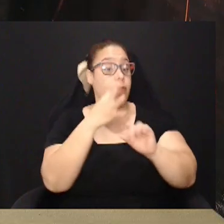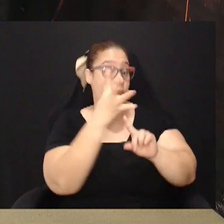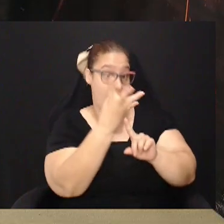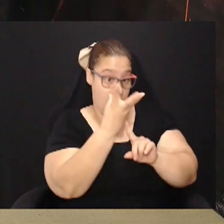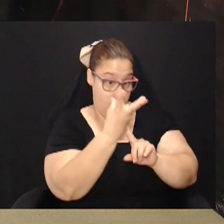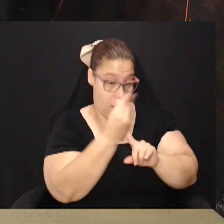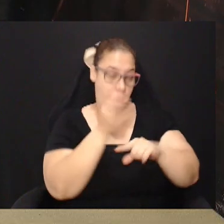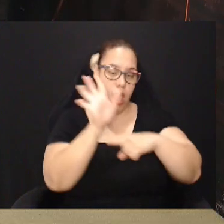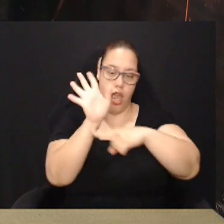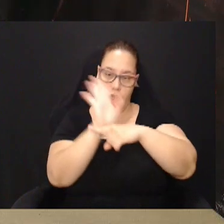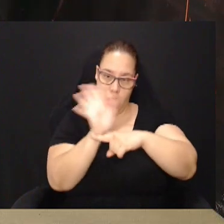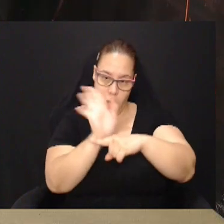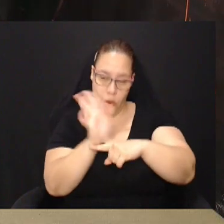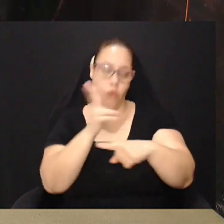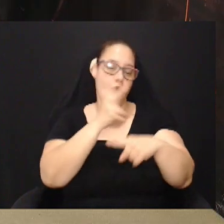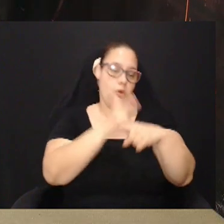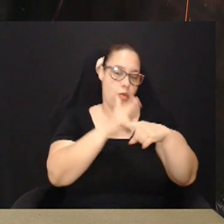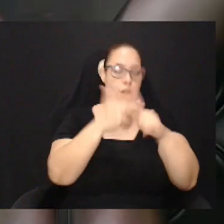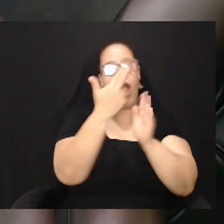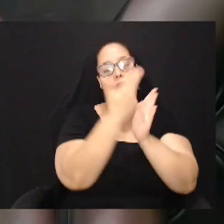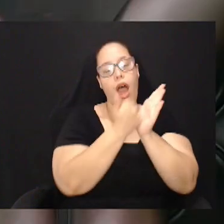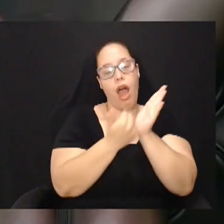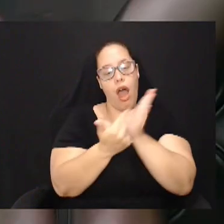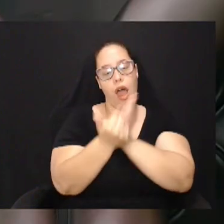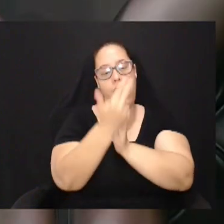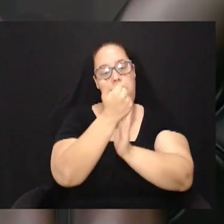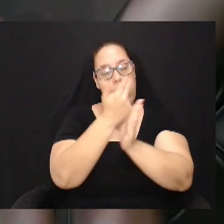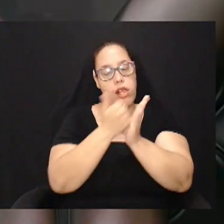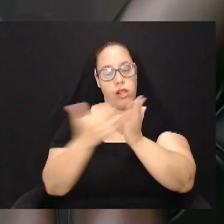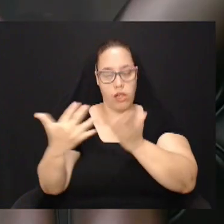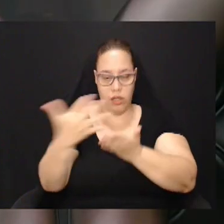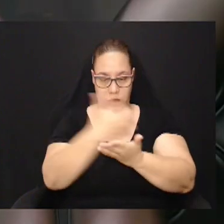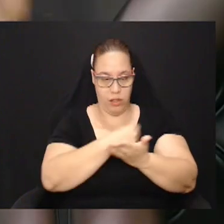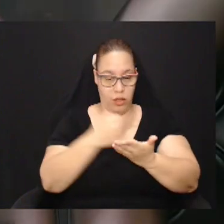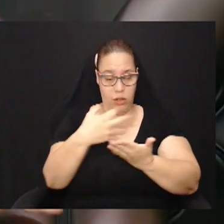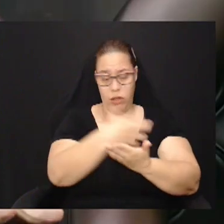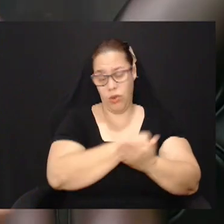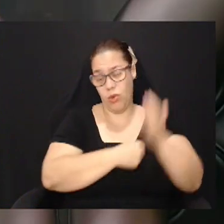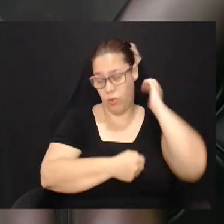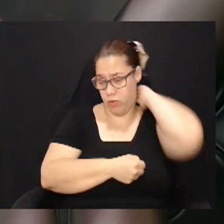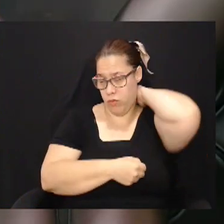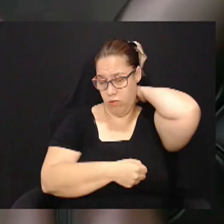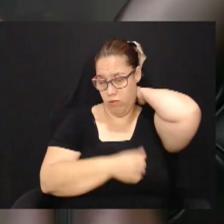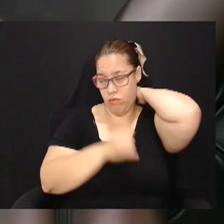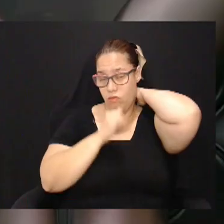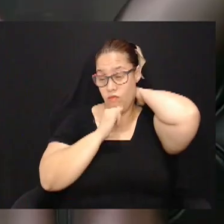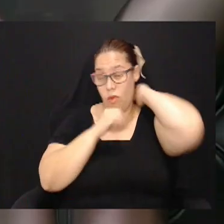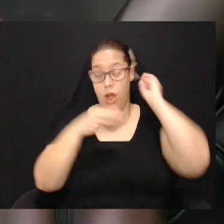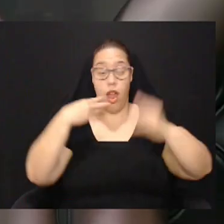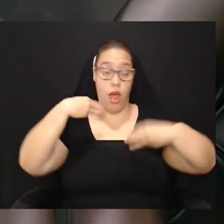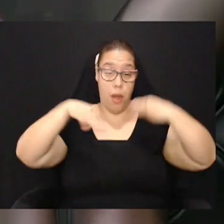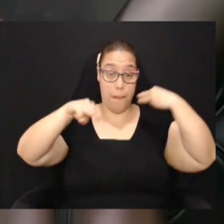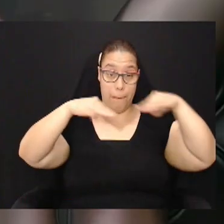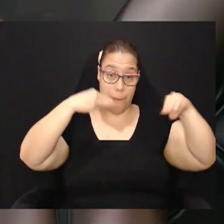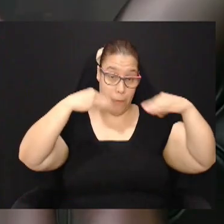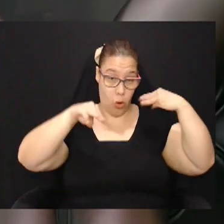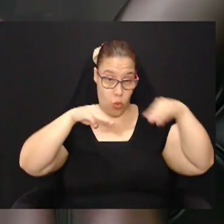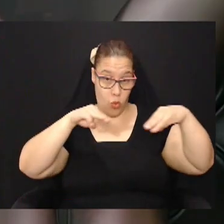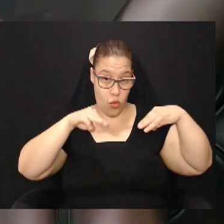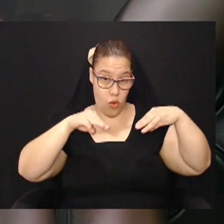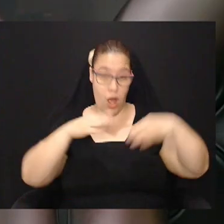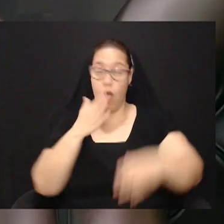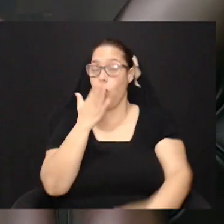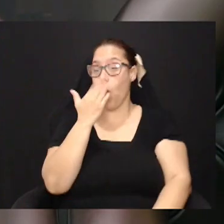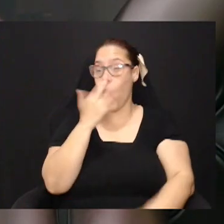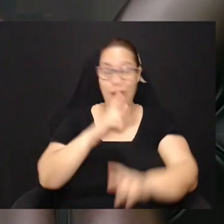os desenhos, ele é um consumo, Uhum, né? Assim como, por exemplo, a música, a comida,